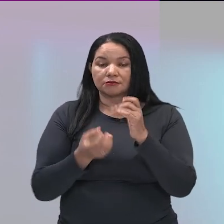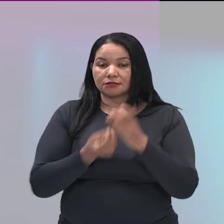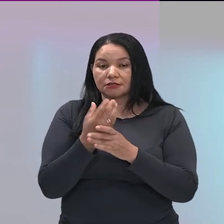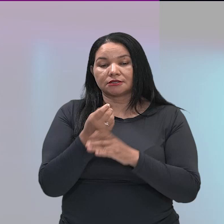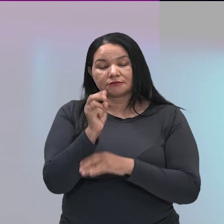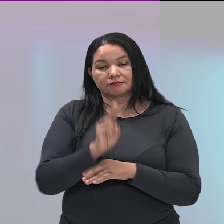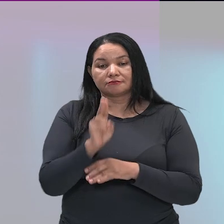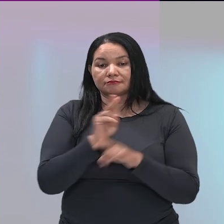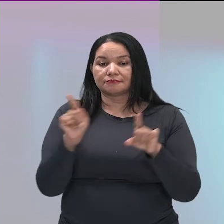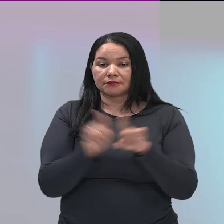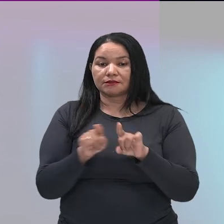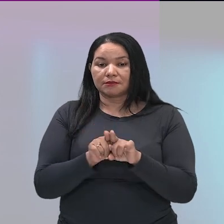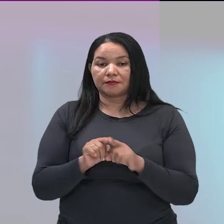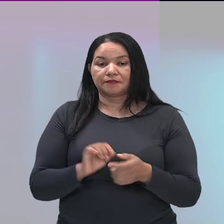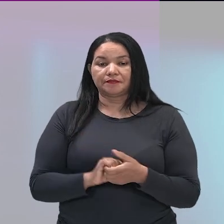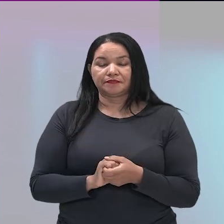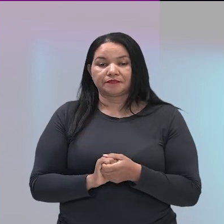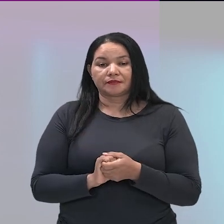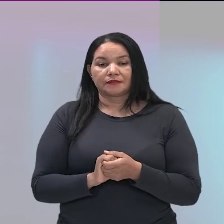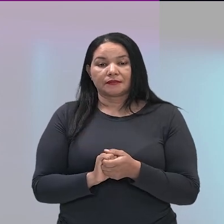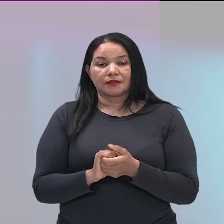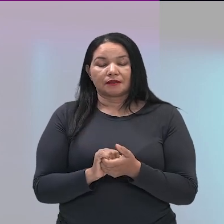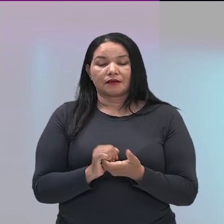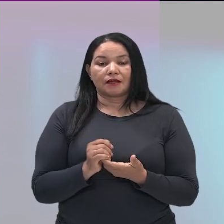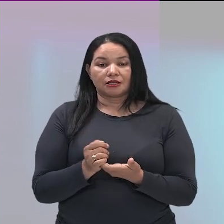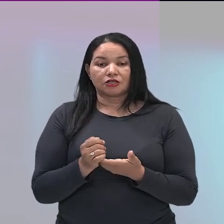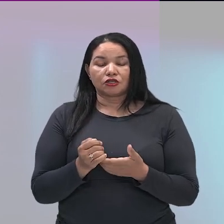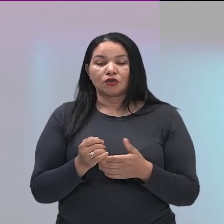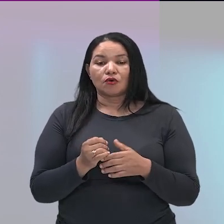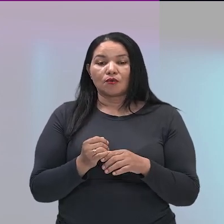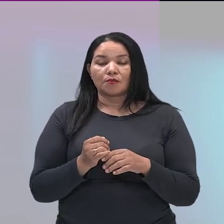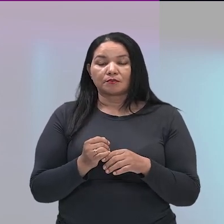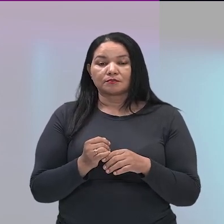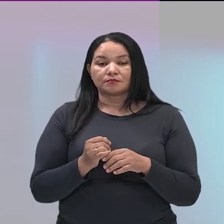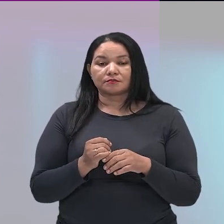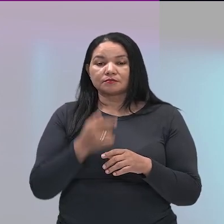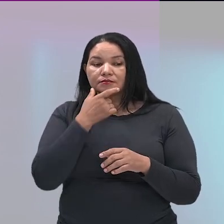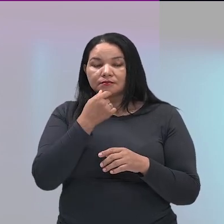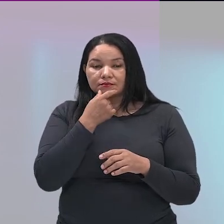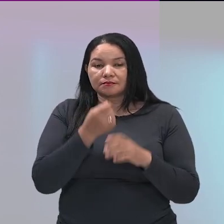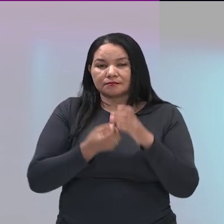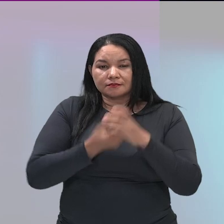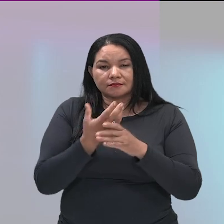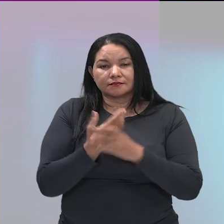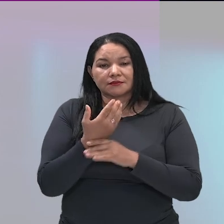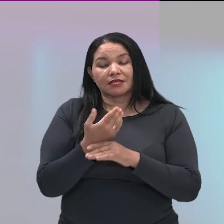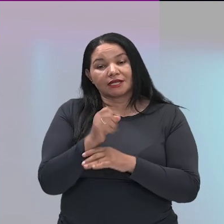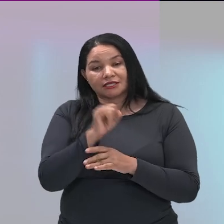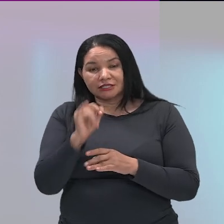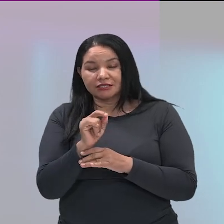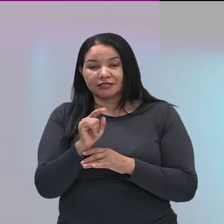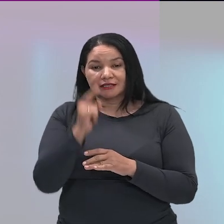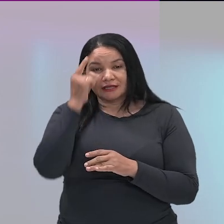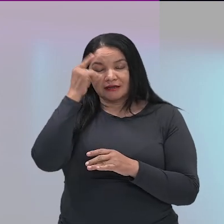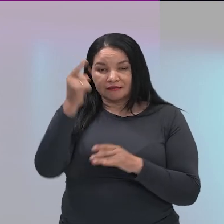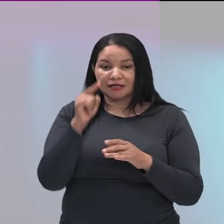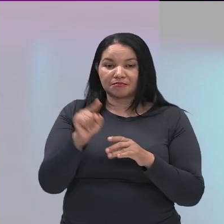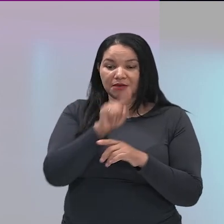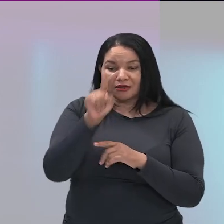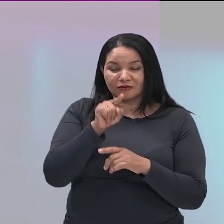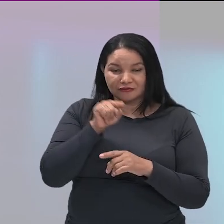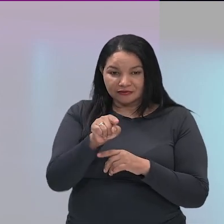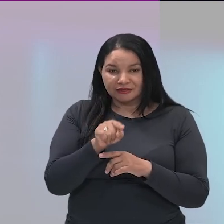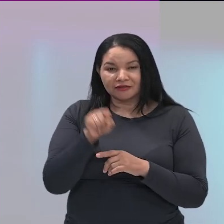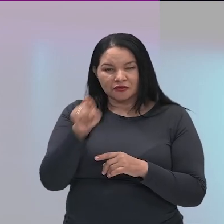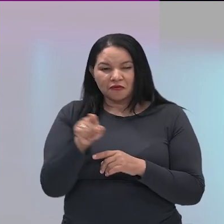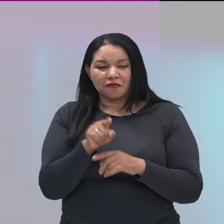intenção dele é que o artista participe, como nós colocamos no começo. Você já participou de uma peça teatral? Você já